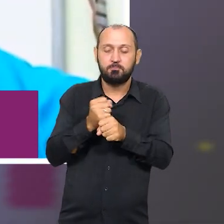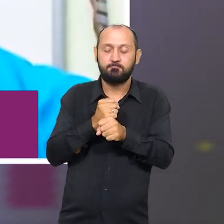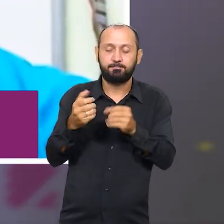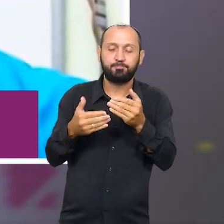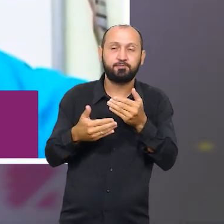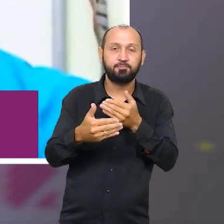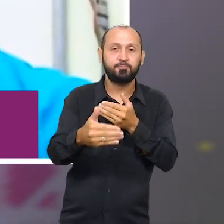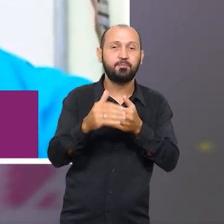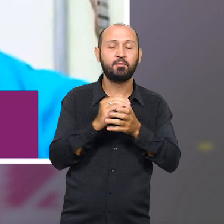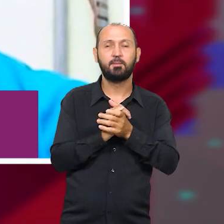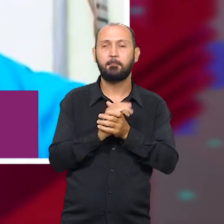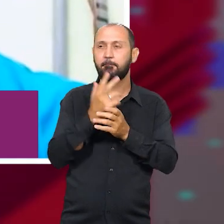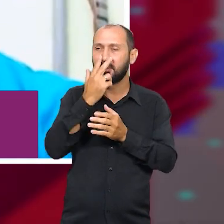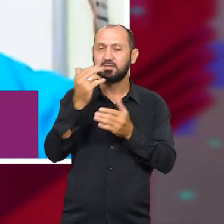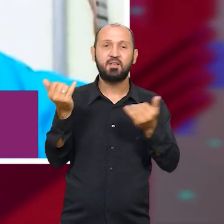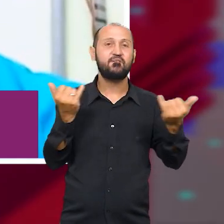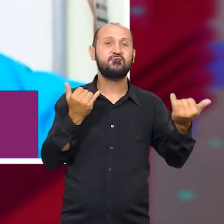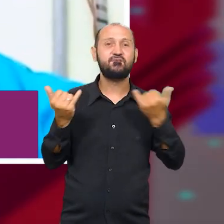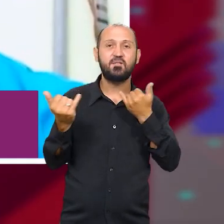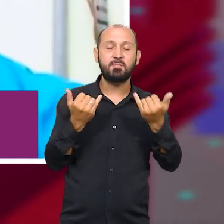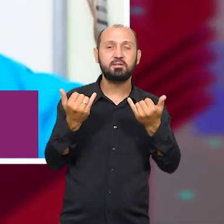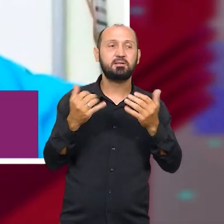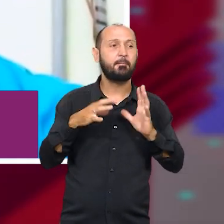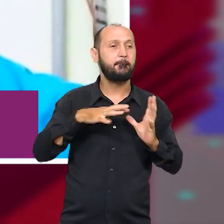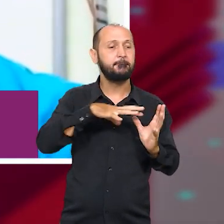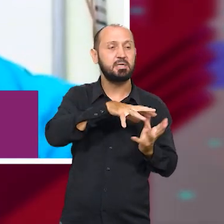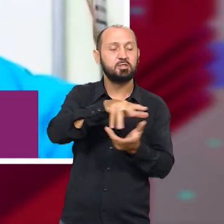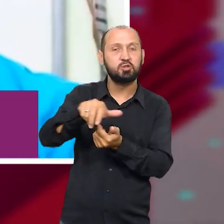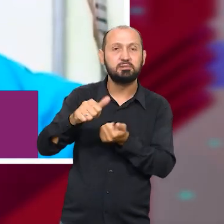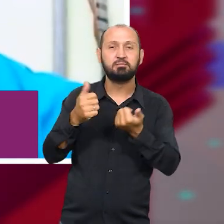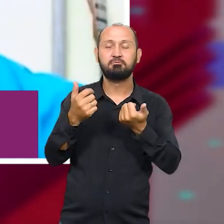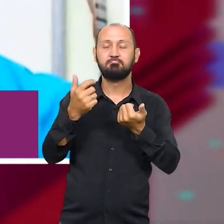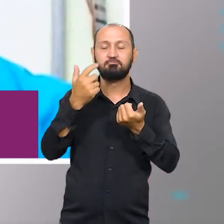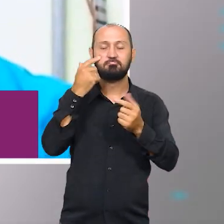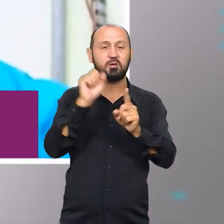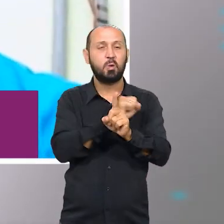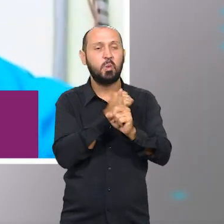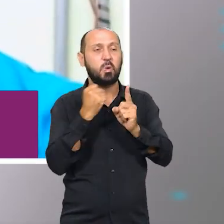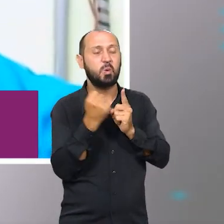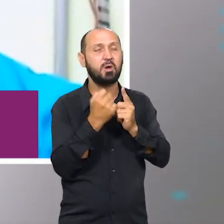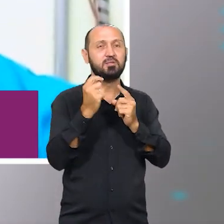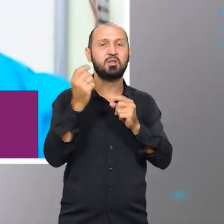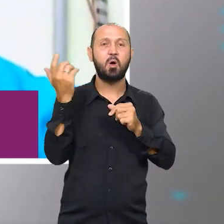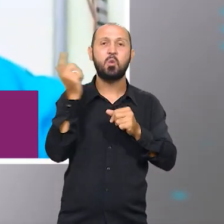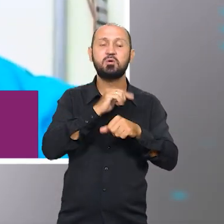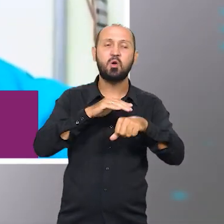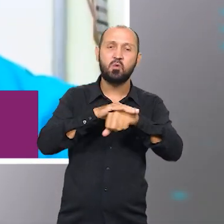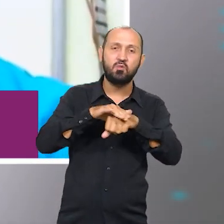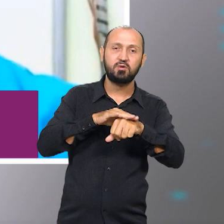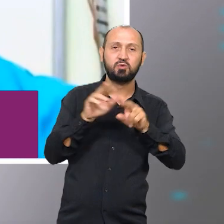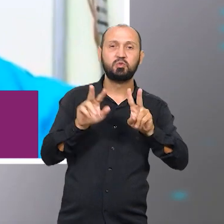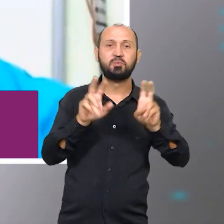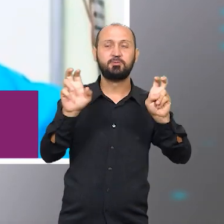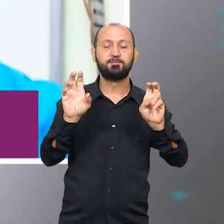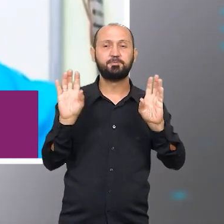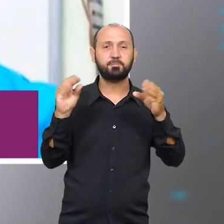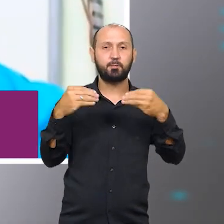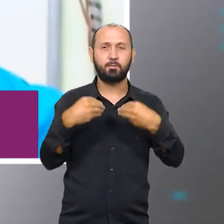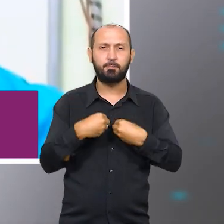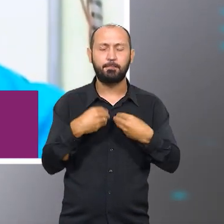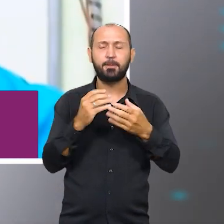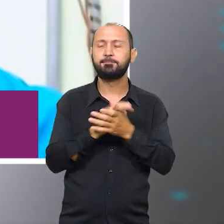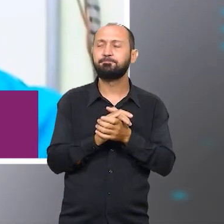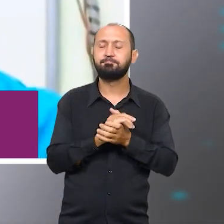que com o passar dos anos a informação está chegando para toda a sociedade e a gente está conseguindo falar mais abertamente